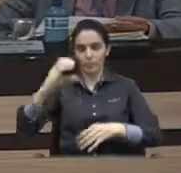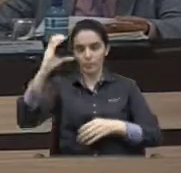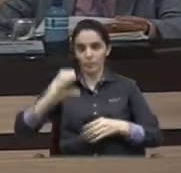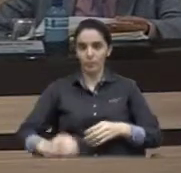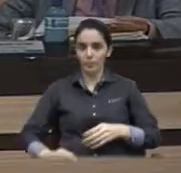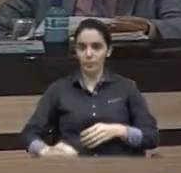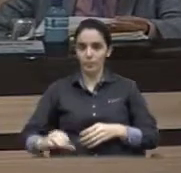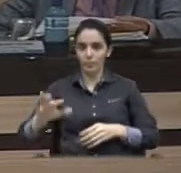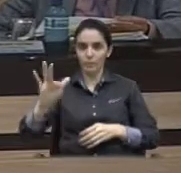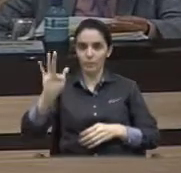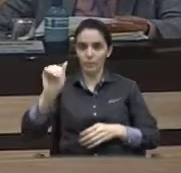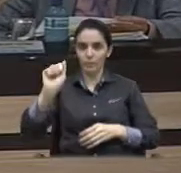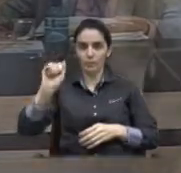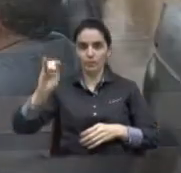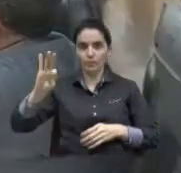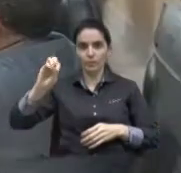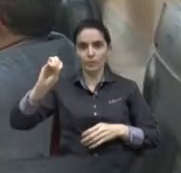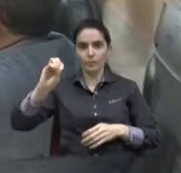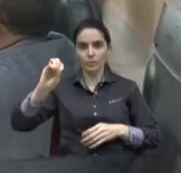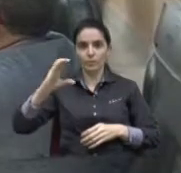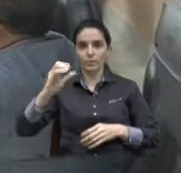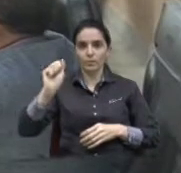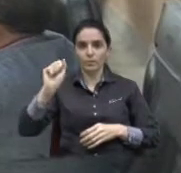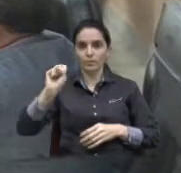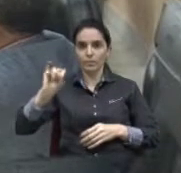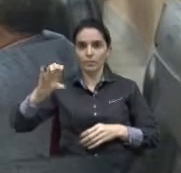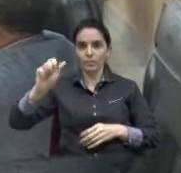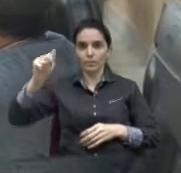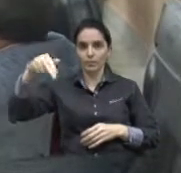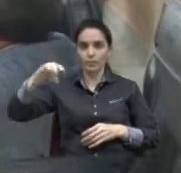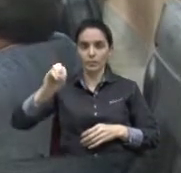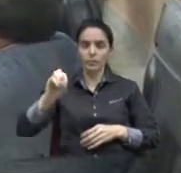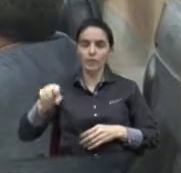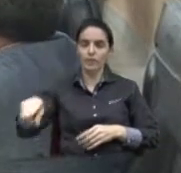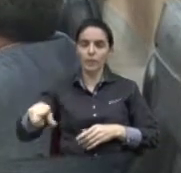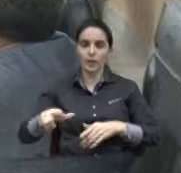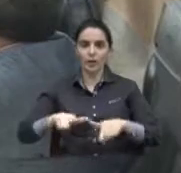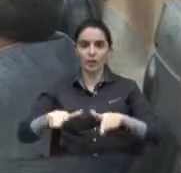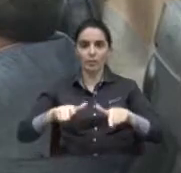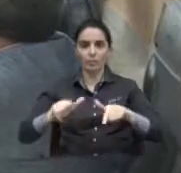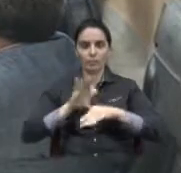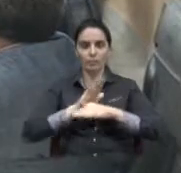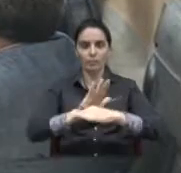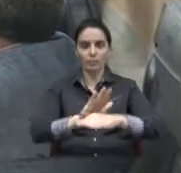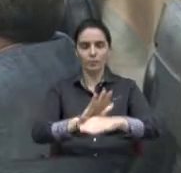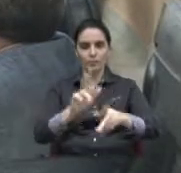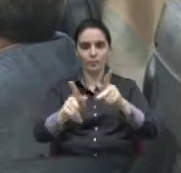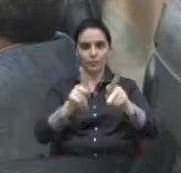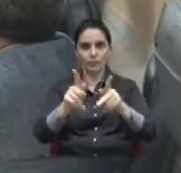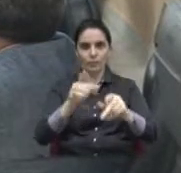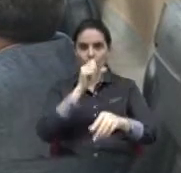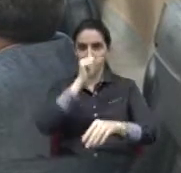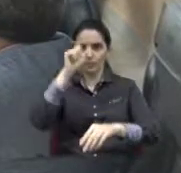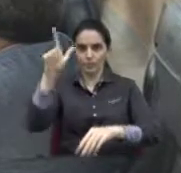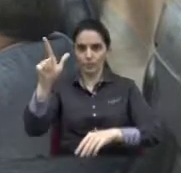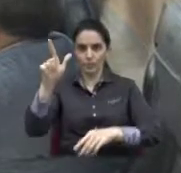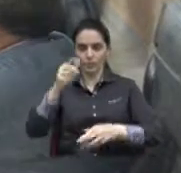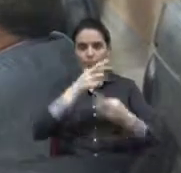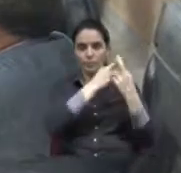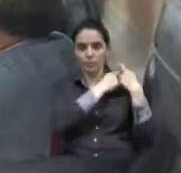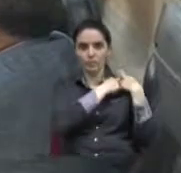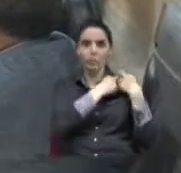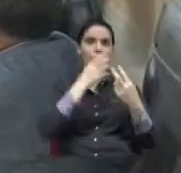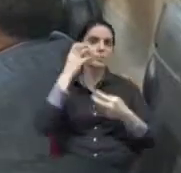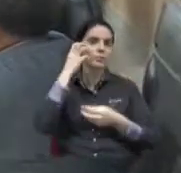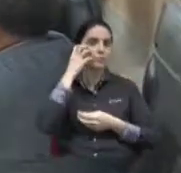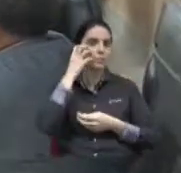ao senhor Fábio Eduardo Cassiano, pelos relevantes serviços prestados à população do município de Limeira. Vereador Marcelo